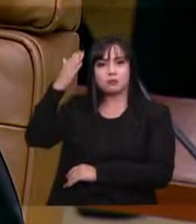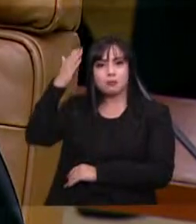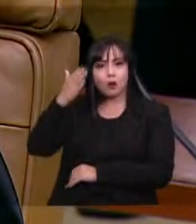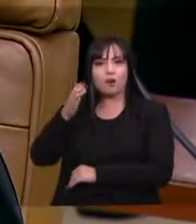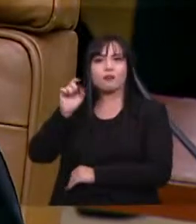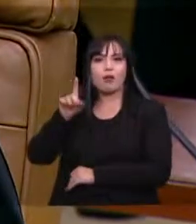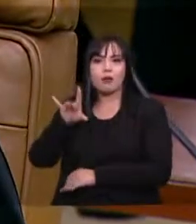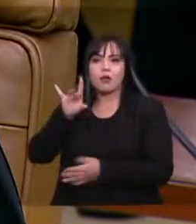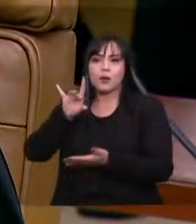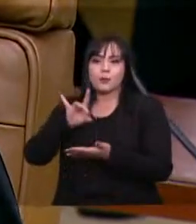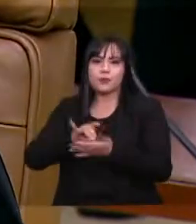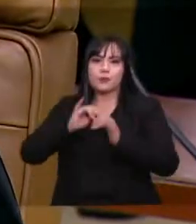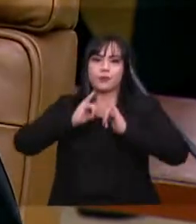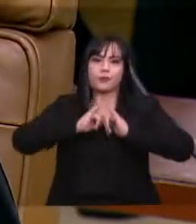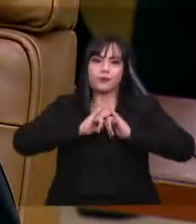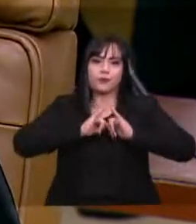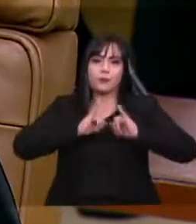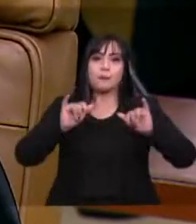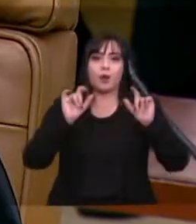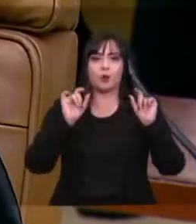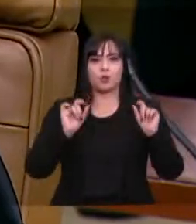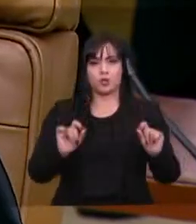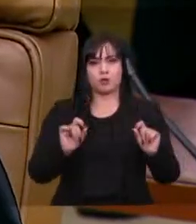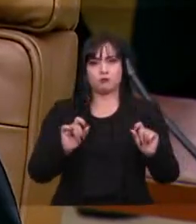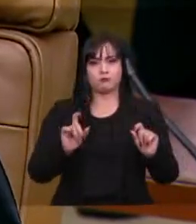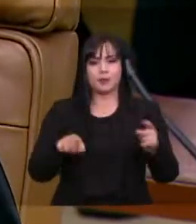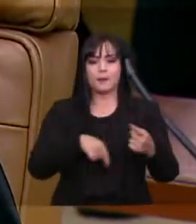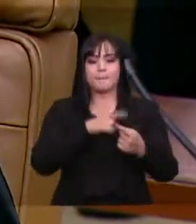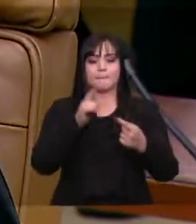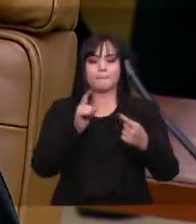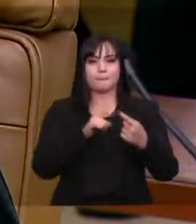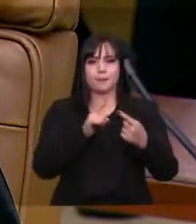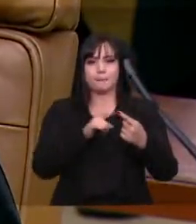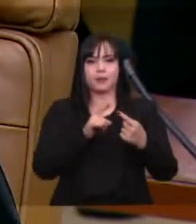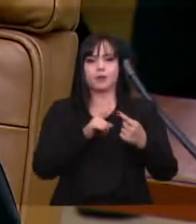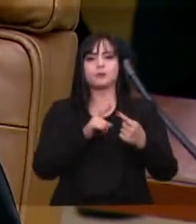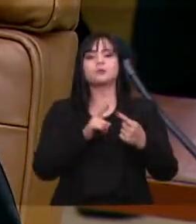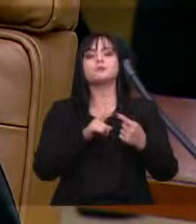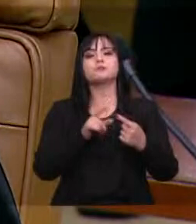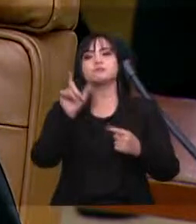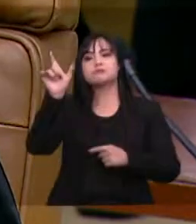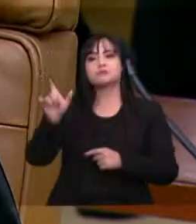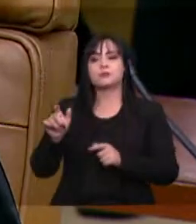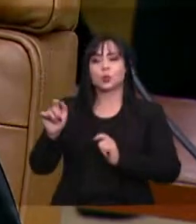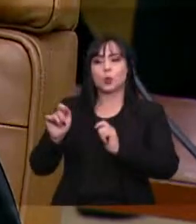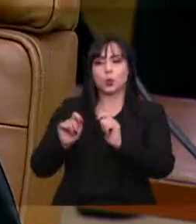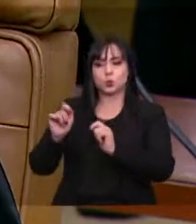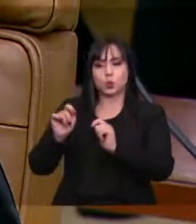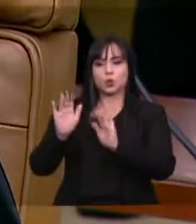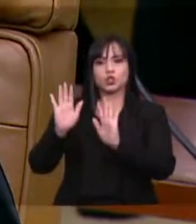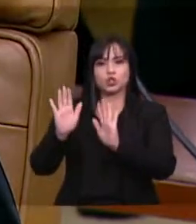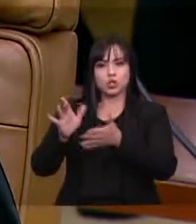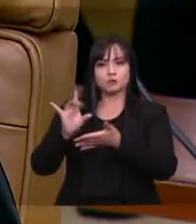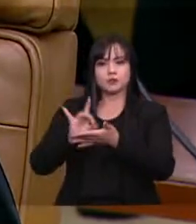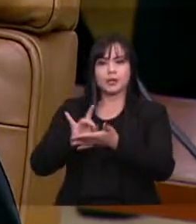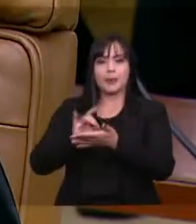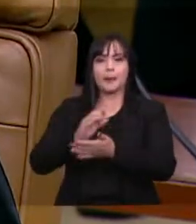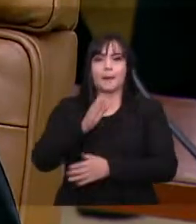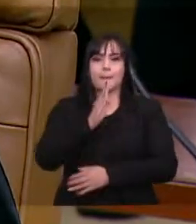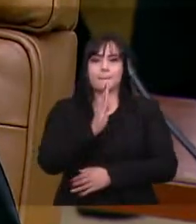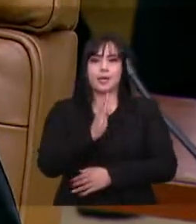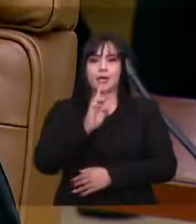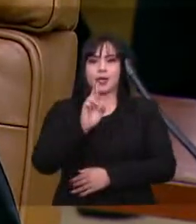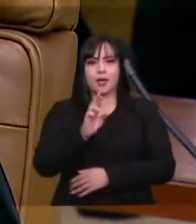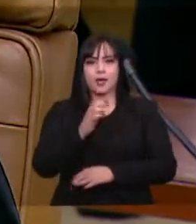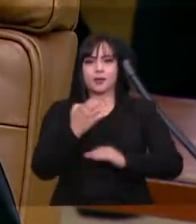é sólido para confirmar o seguinte primeiro como corolário do controle exercido sobre a